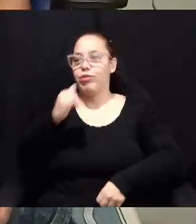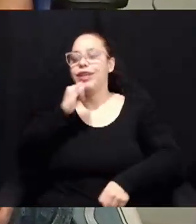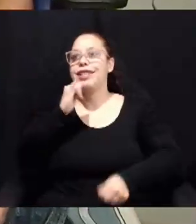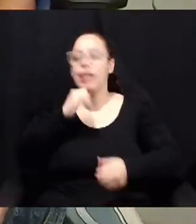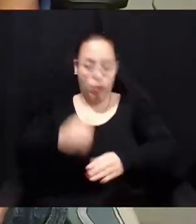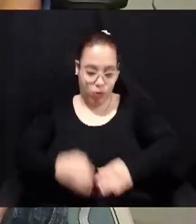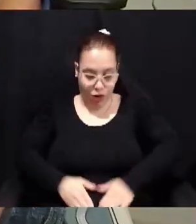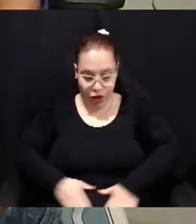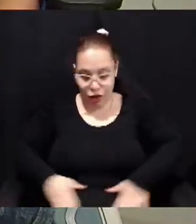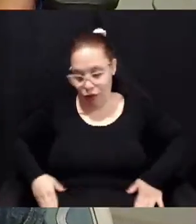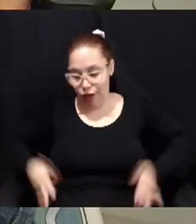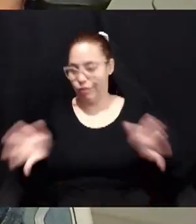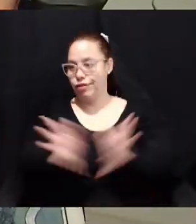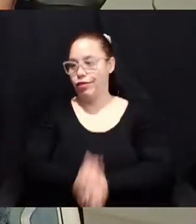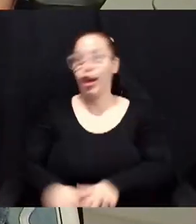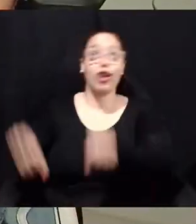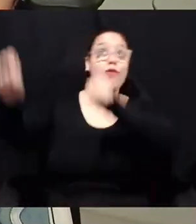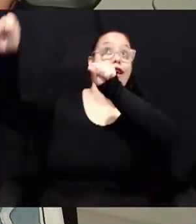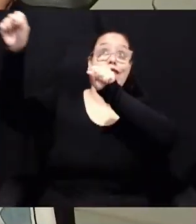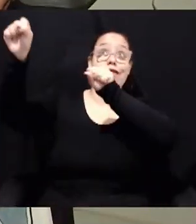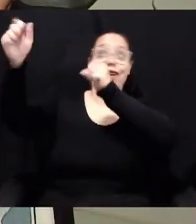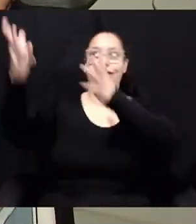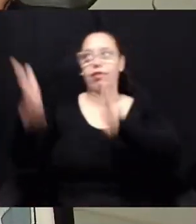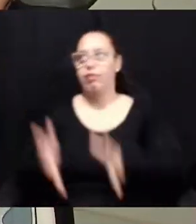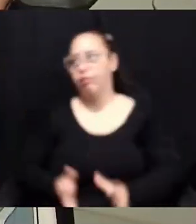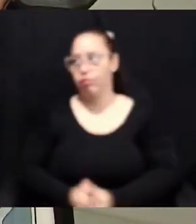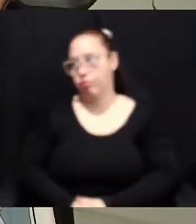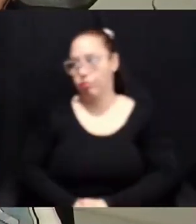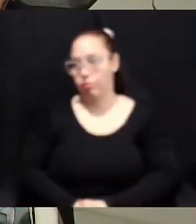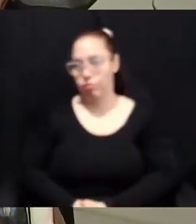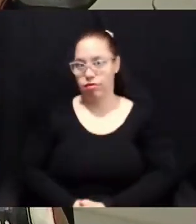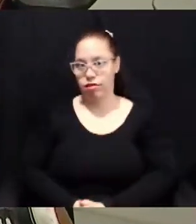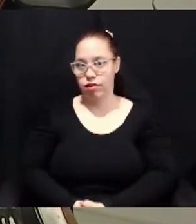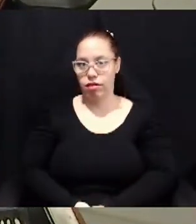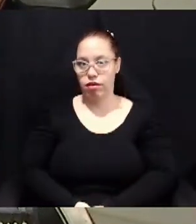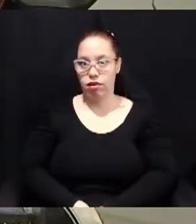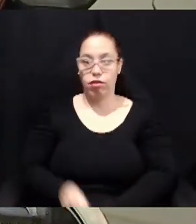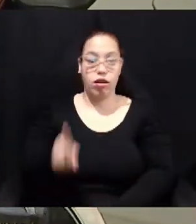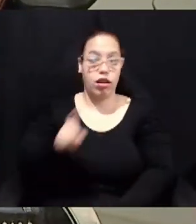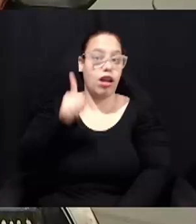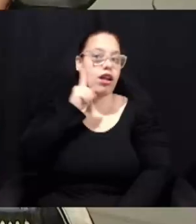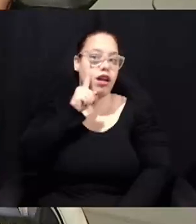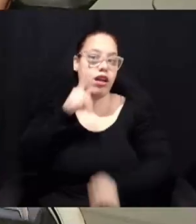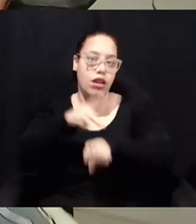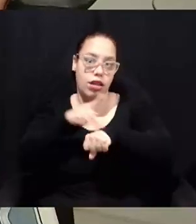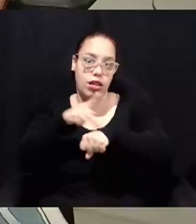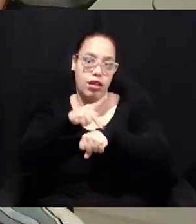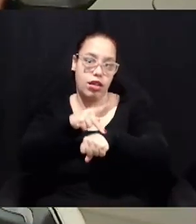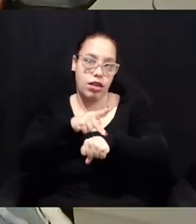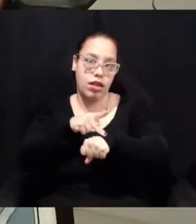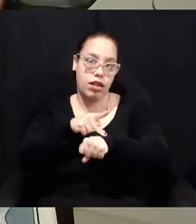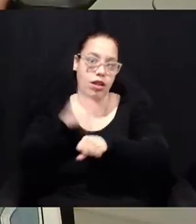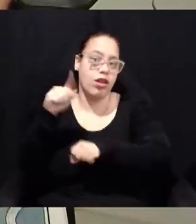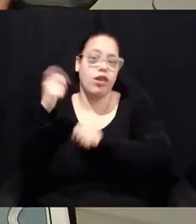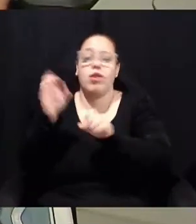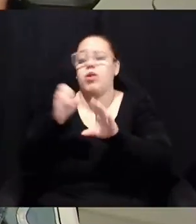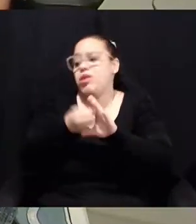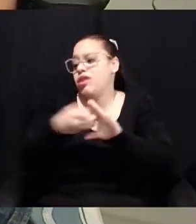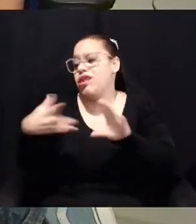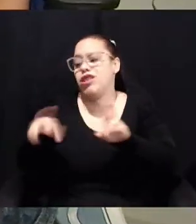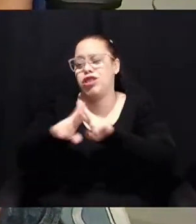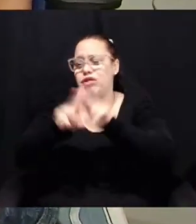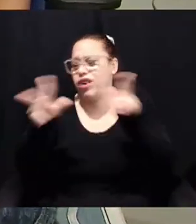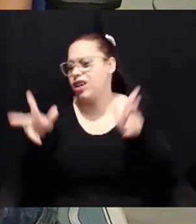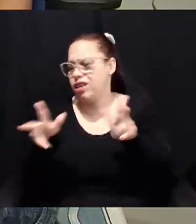o super-herói nacional, ele não é esse cara americano. Ele é o super-herói nacional, ele tem outras características, outras formas